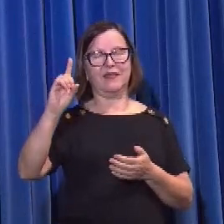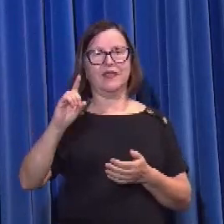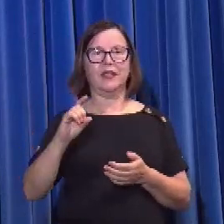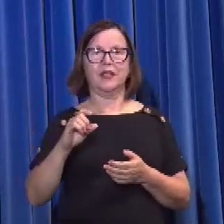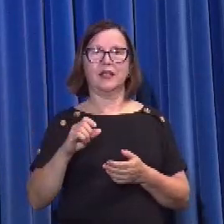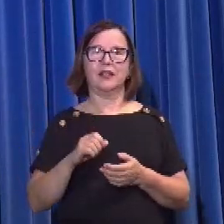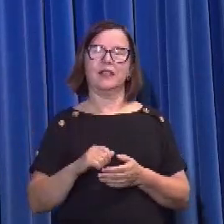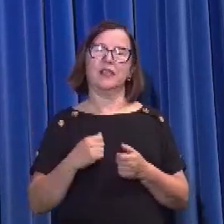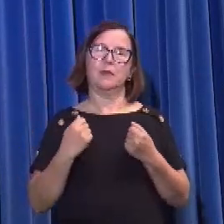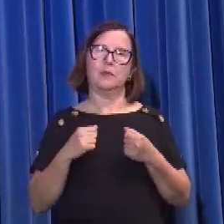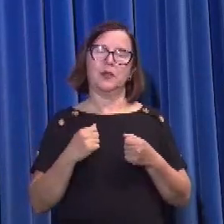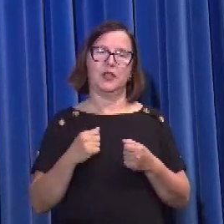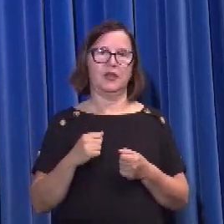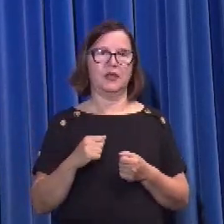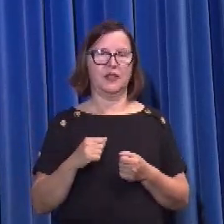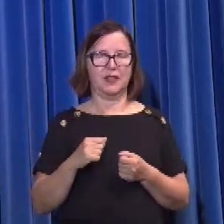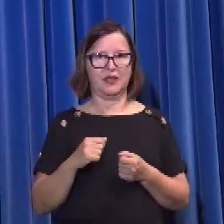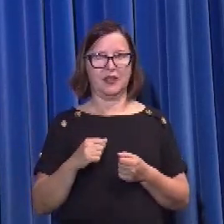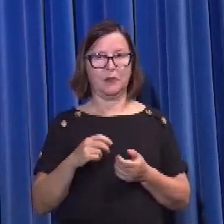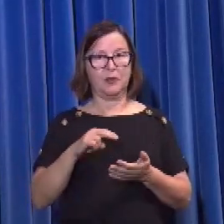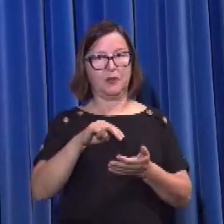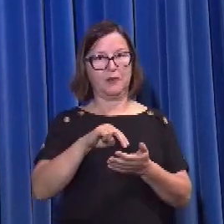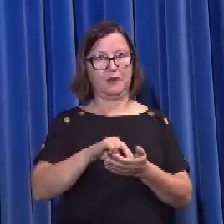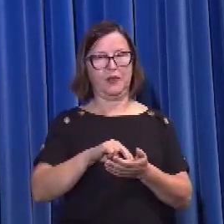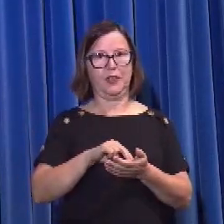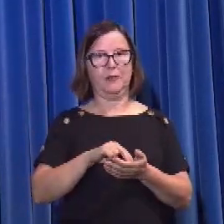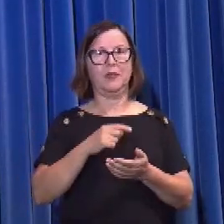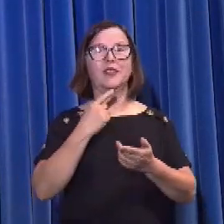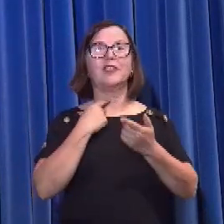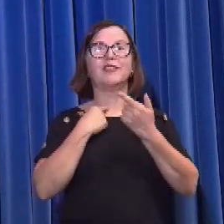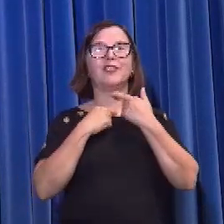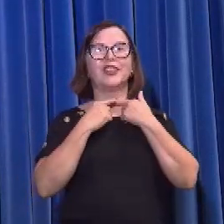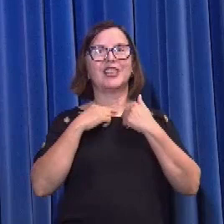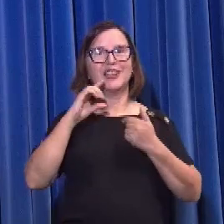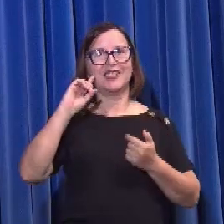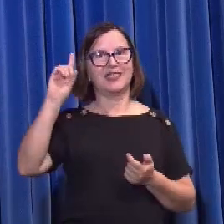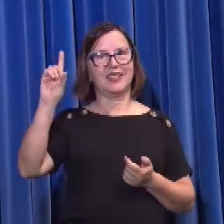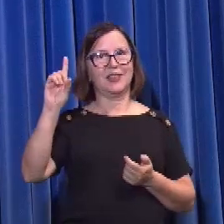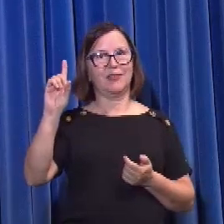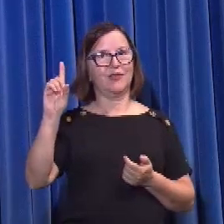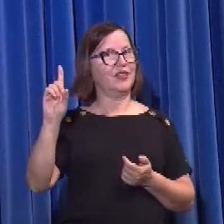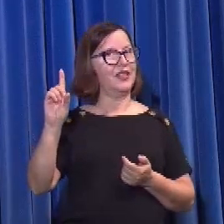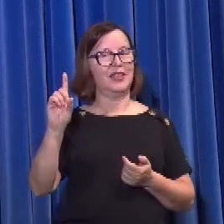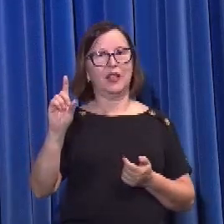Deus e não na nossa vontade. Essa é a nossa segurança aqui.